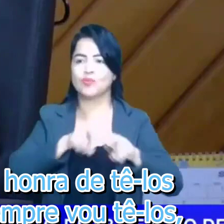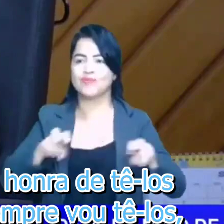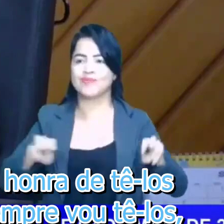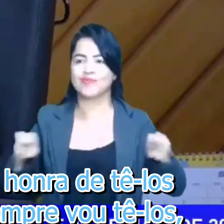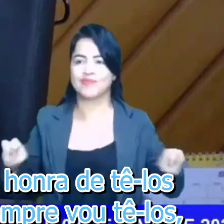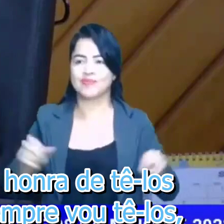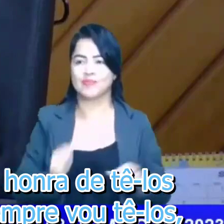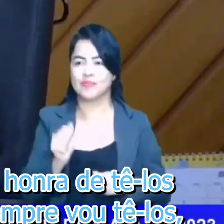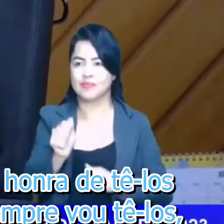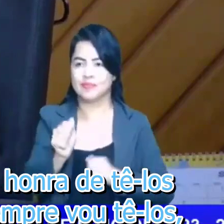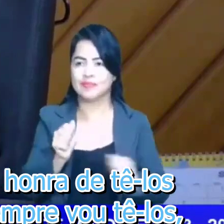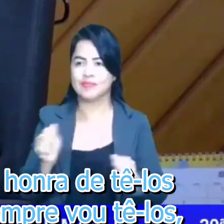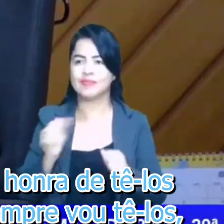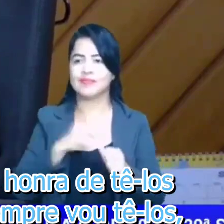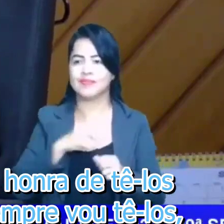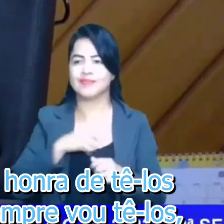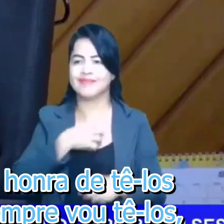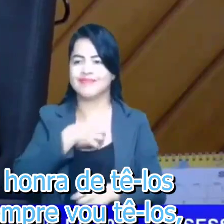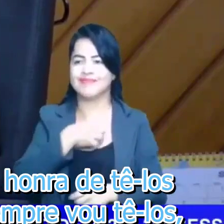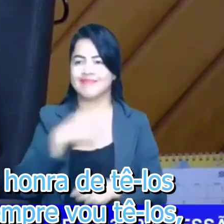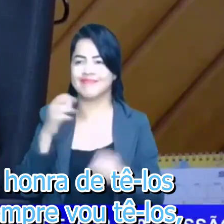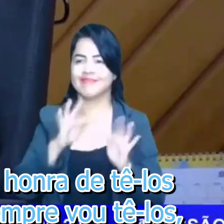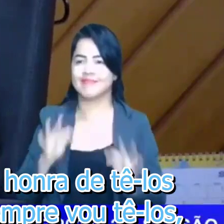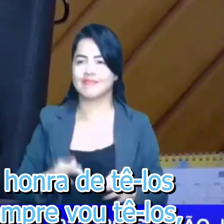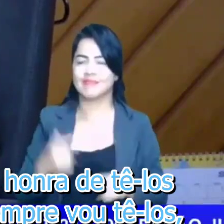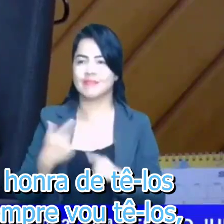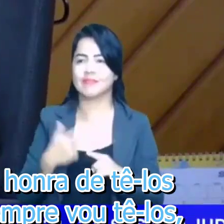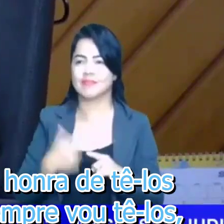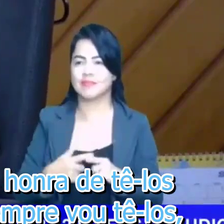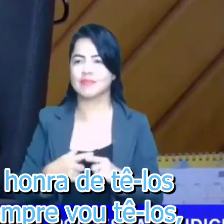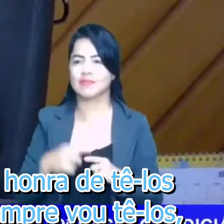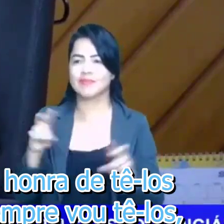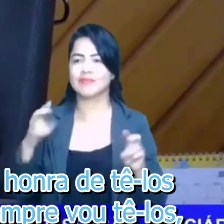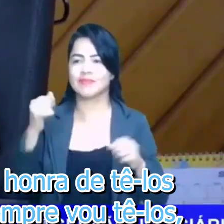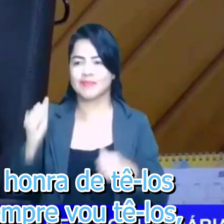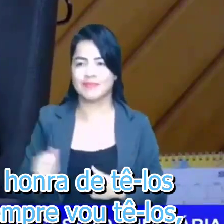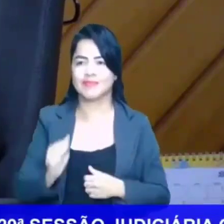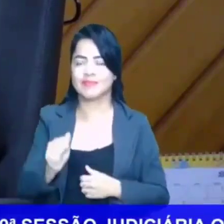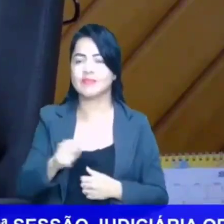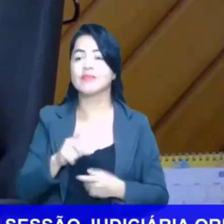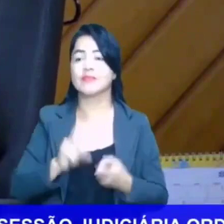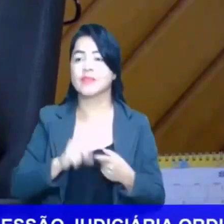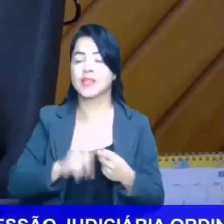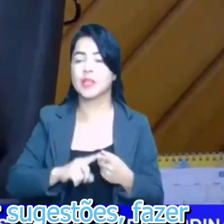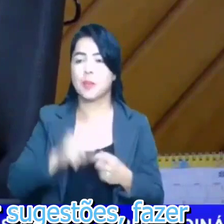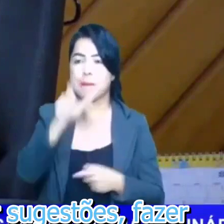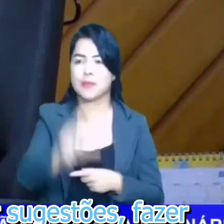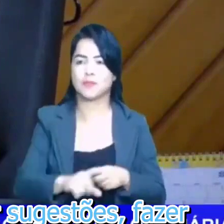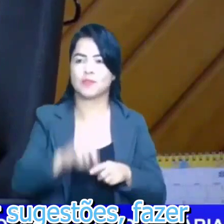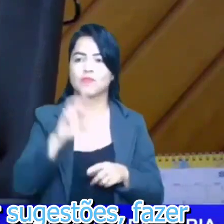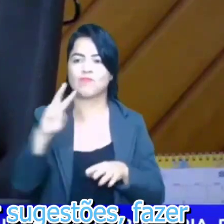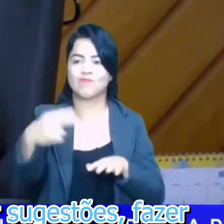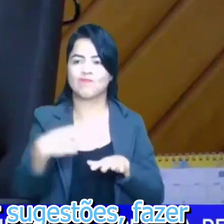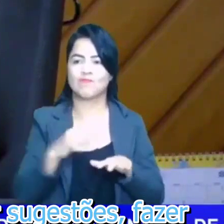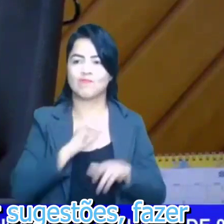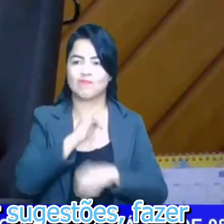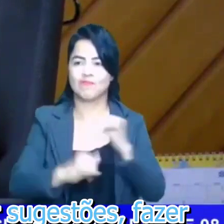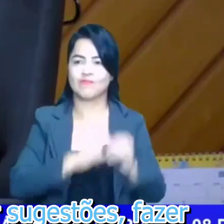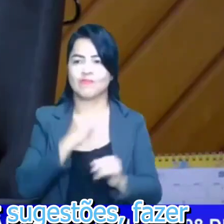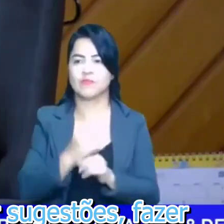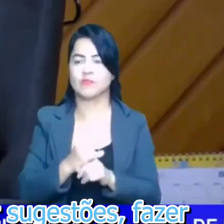nós temos muita honra de tê-los aqui. Também os nossos internautas que nos acompanham em cima sempre de sua mesa. Convidamos sempre a